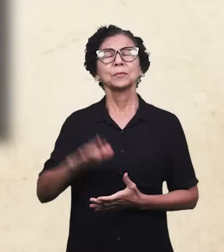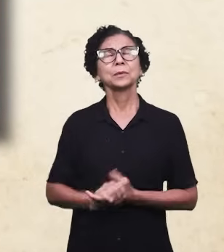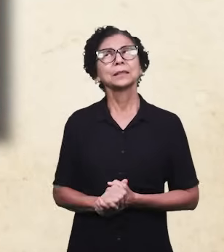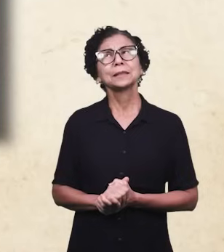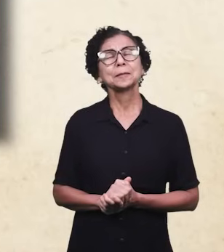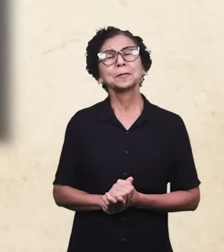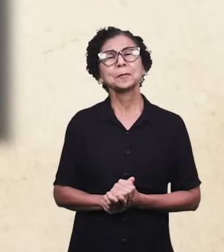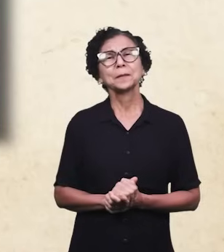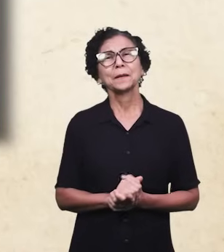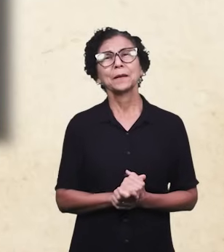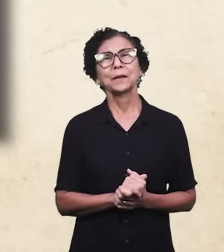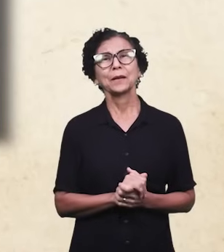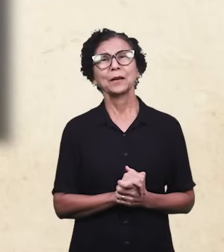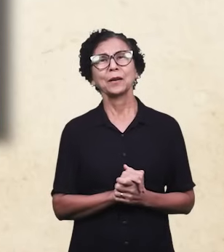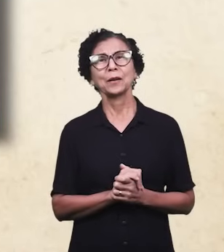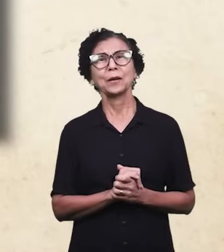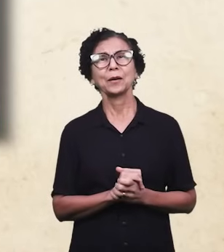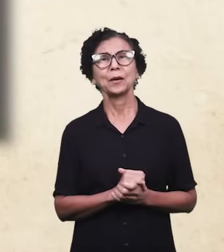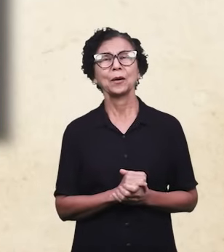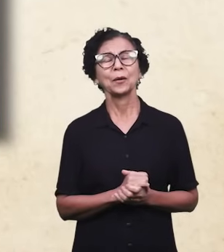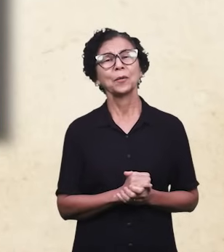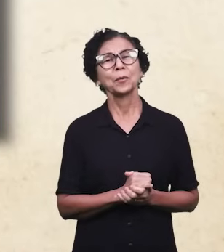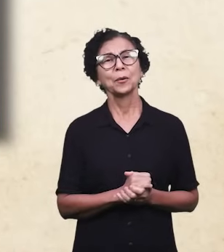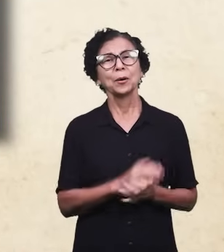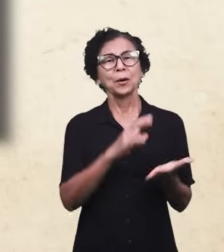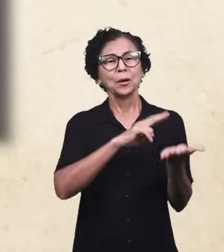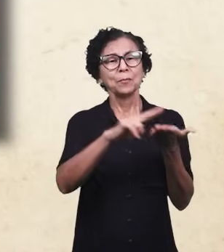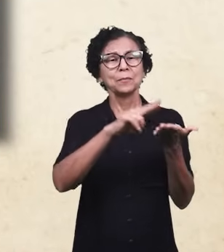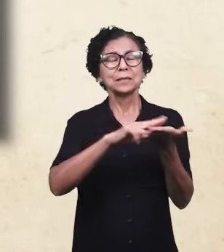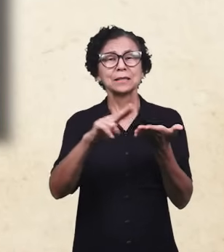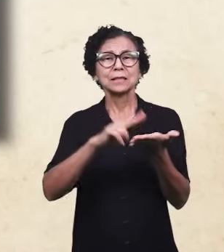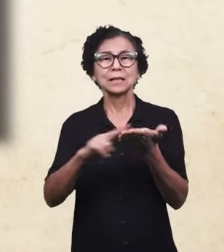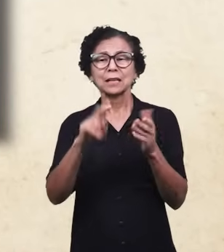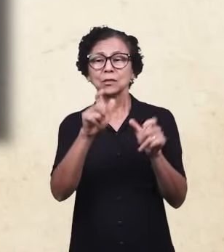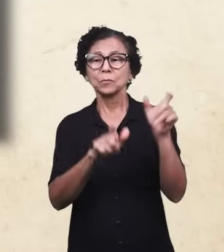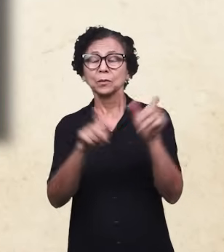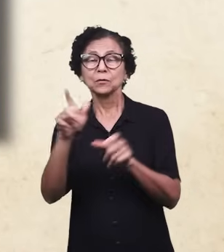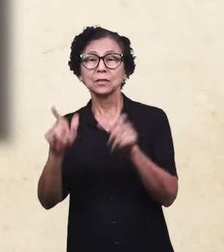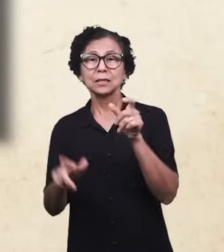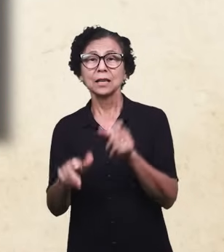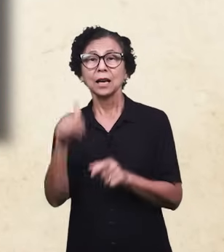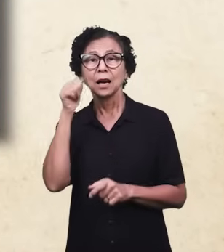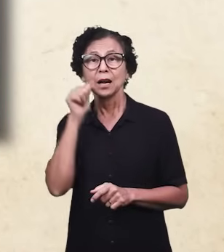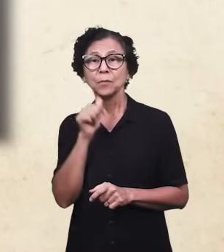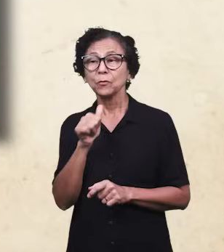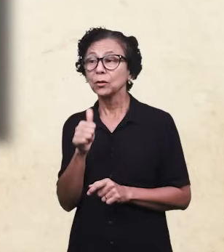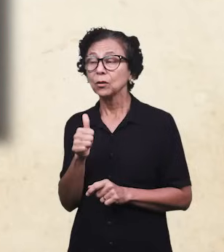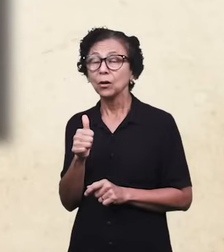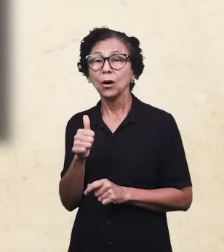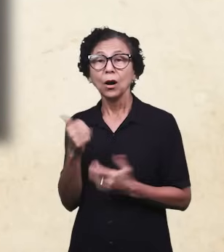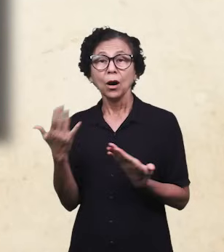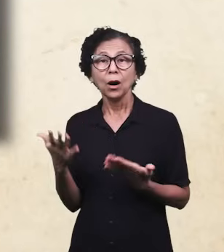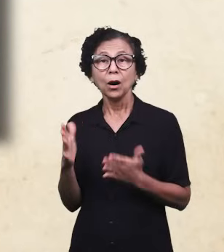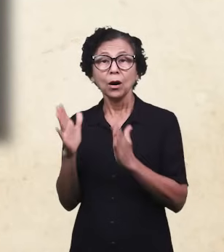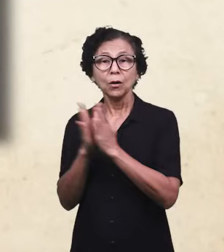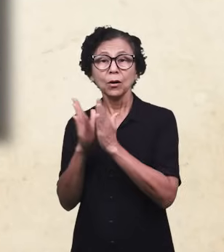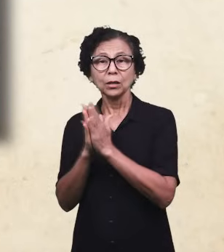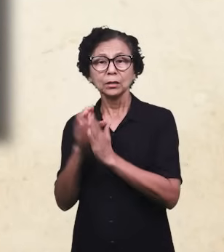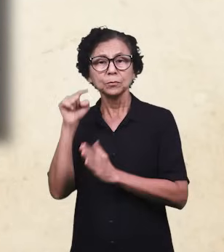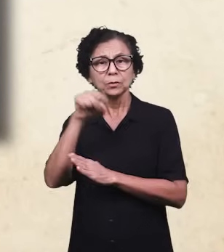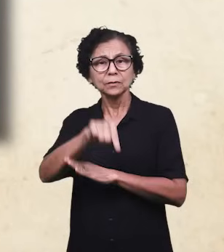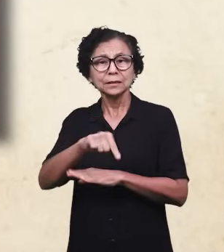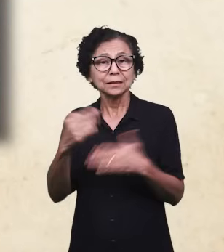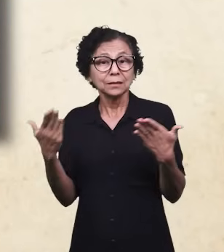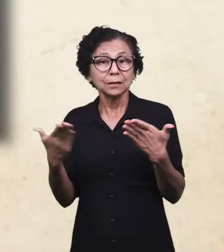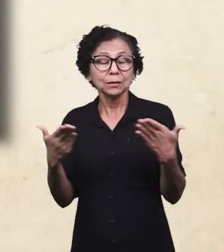mandei mensagem para uma irmã e a irmã falou logo assim para mim, Esteve, estava agora mesmo orando por você. Então foi uma experiência